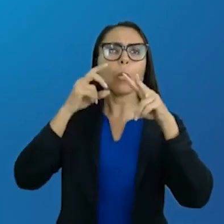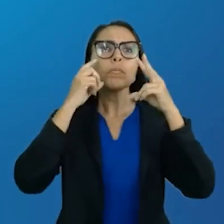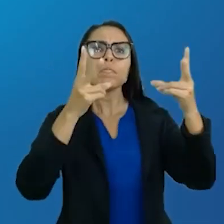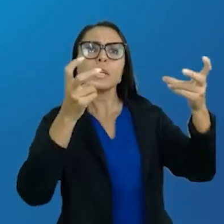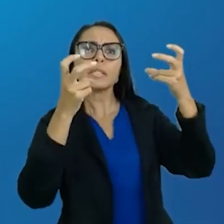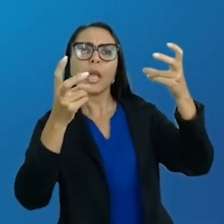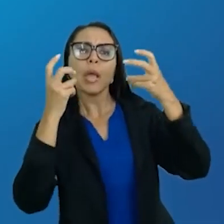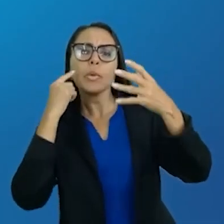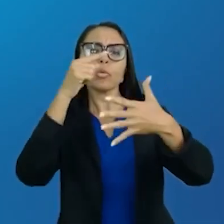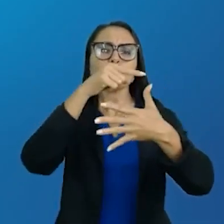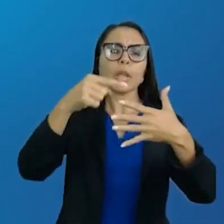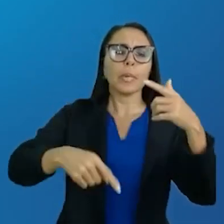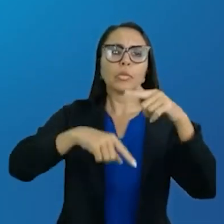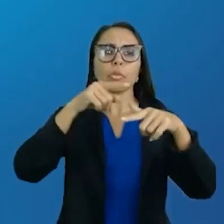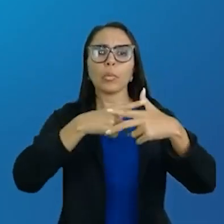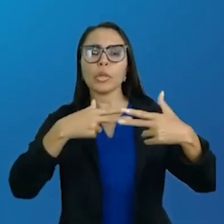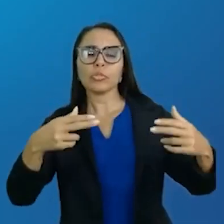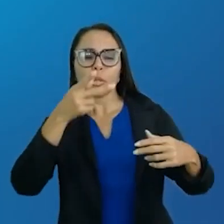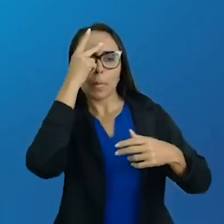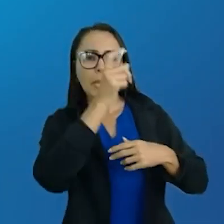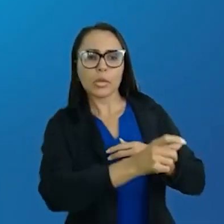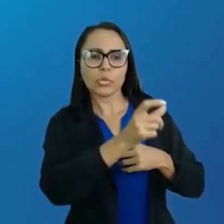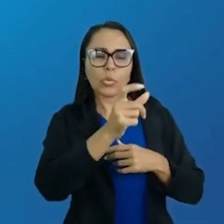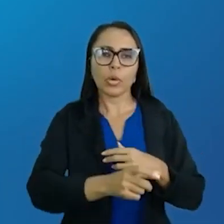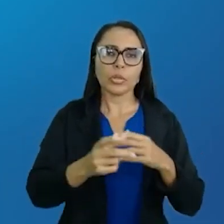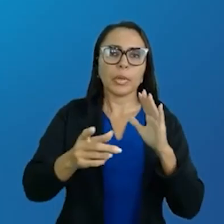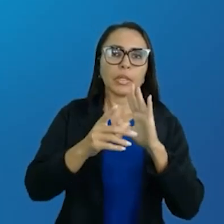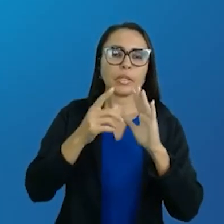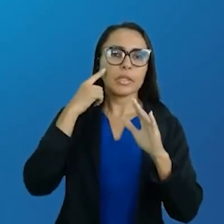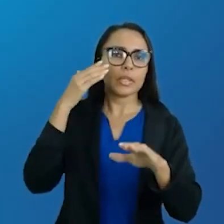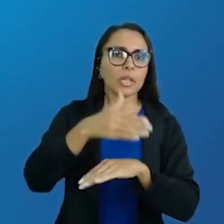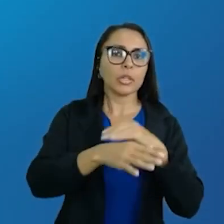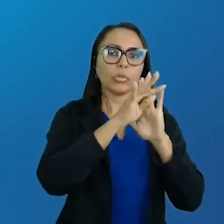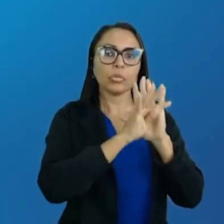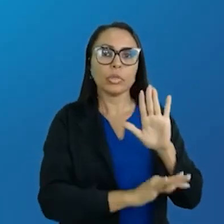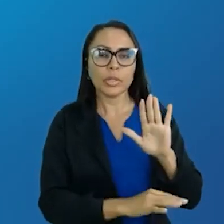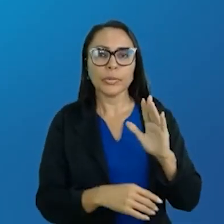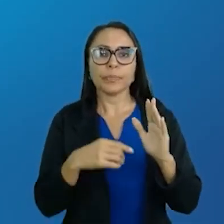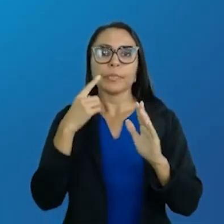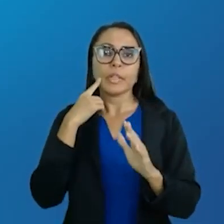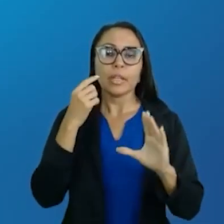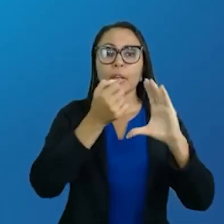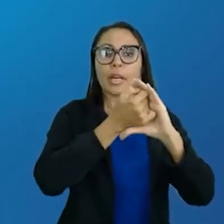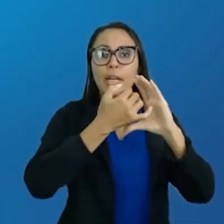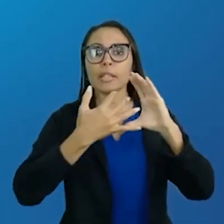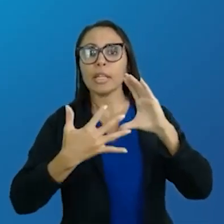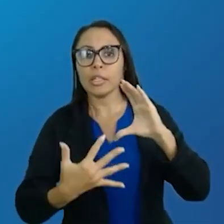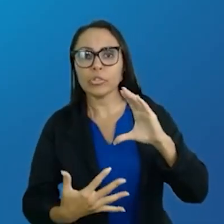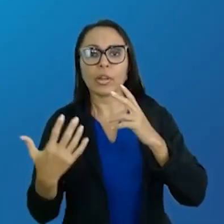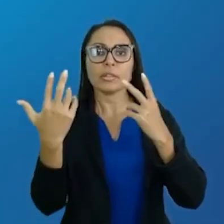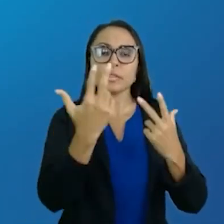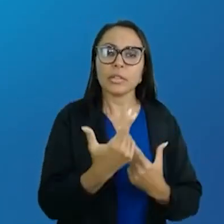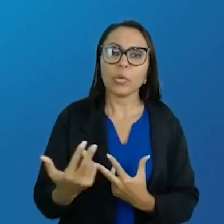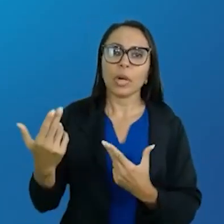elementos, sejam objetos, pessoas, paisagens, animais ou texto, onde a tendência é agrupar características que sejam semelhantes. E o